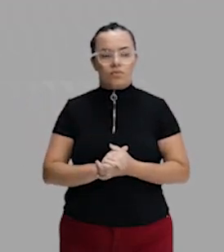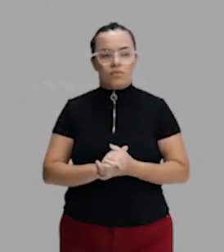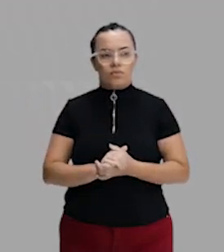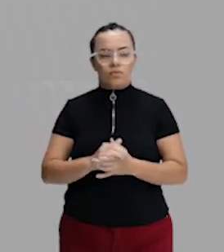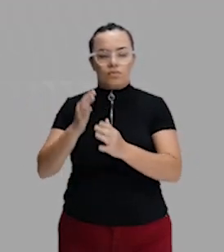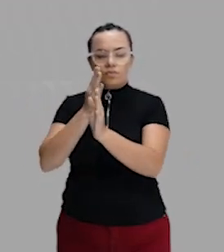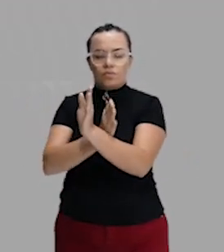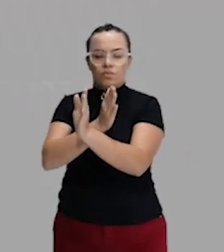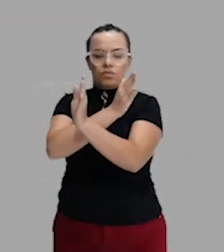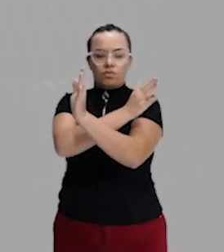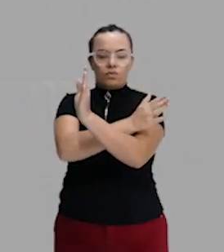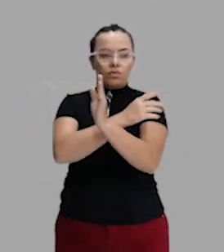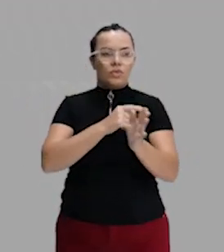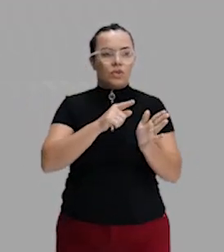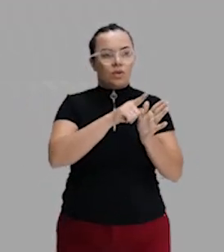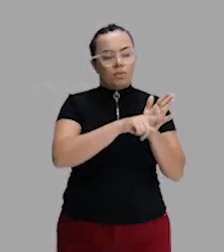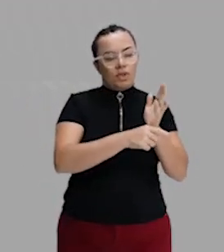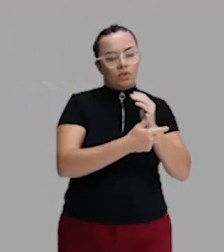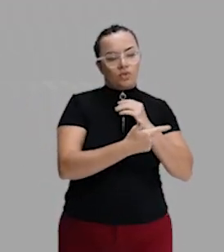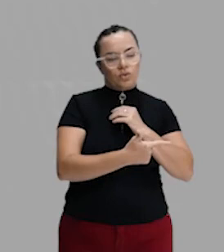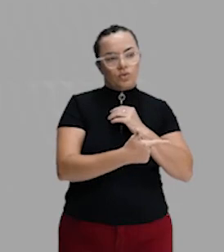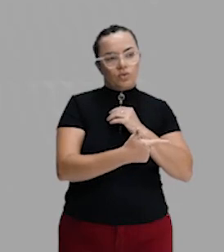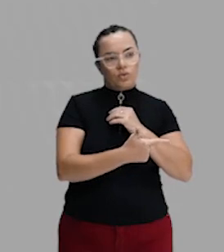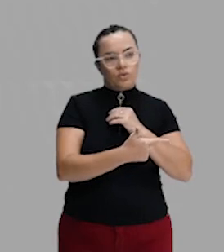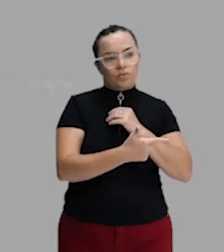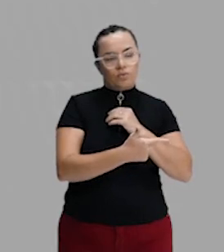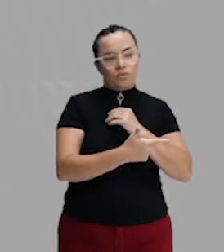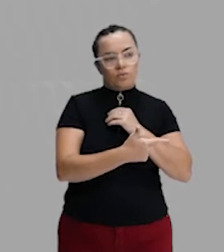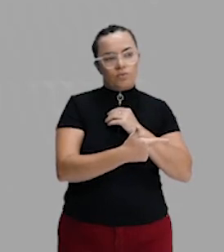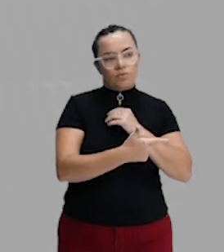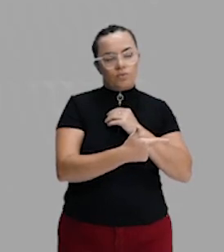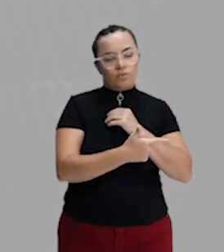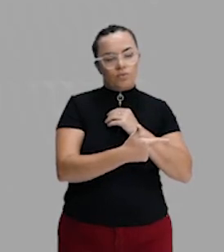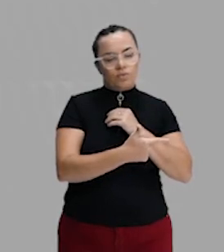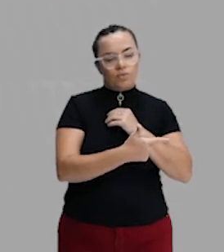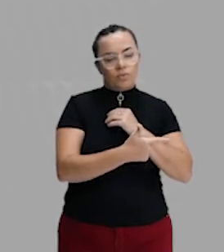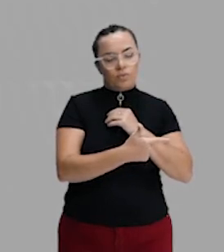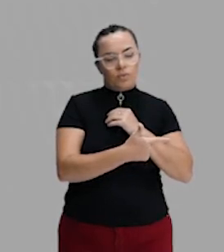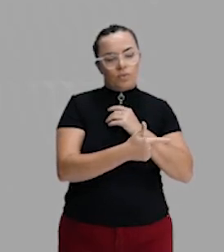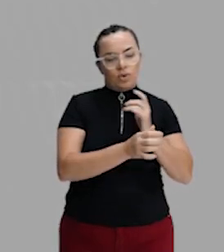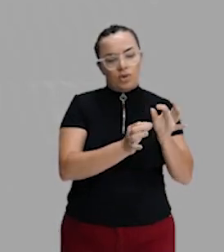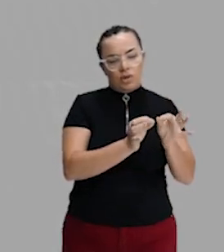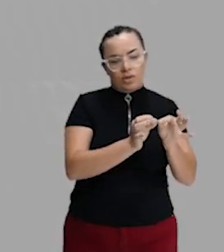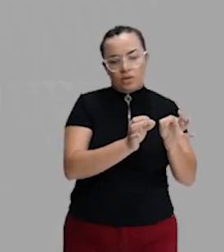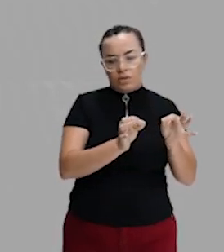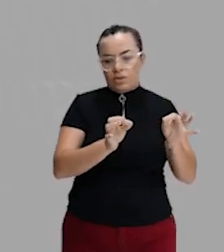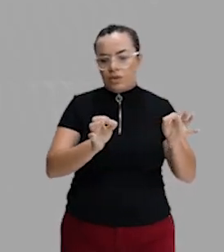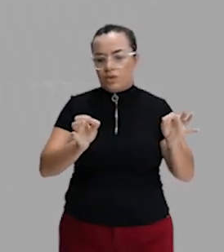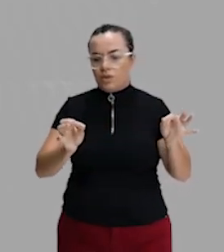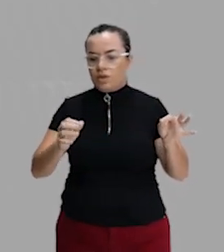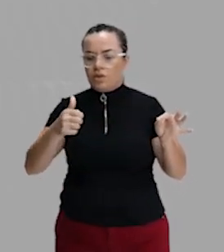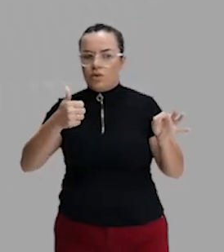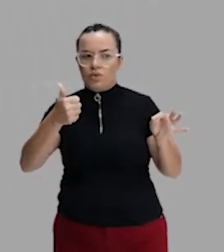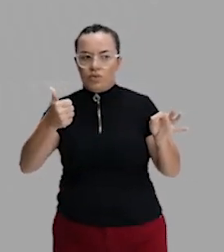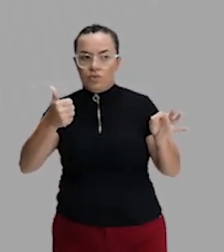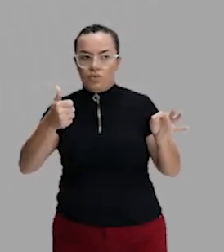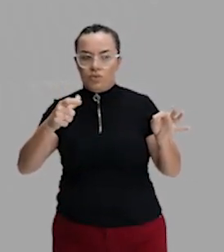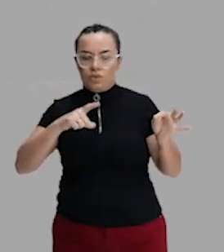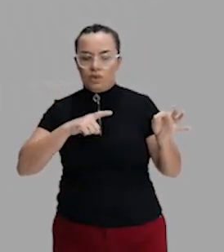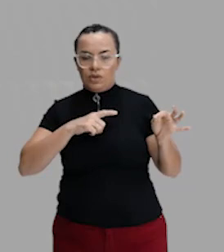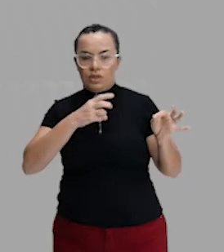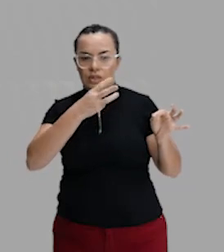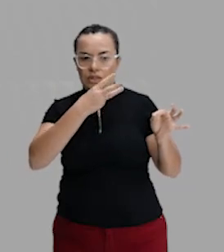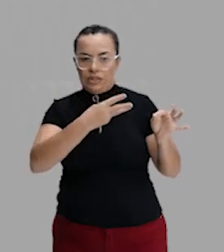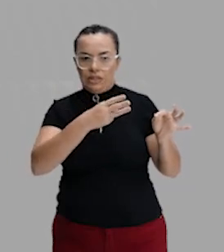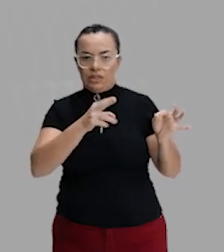2. Tá? Do menos 2 até 1, vão ter 3 unidades. Não é verdade? E aqui, daqui